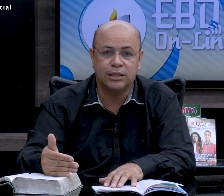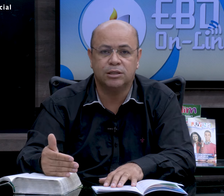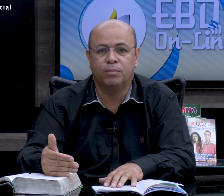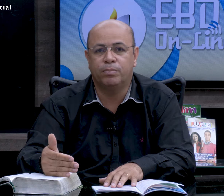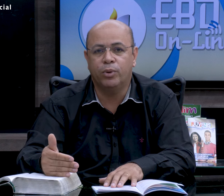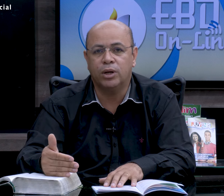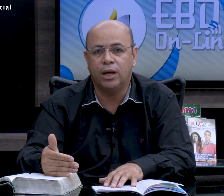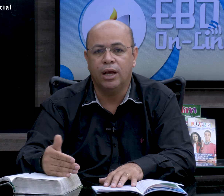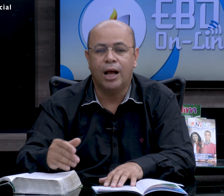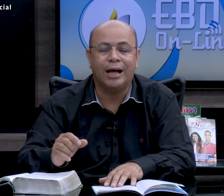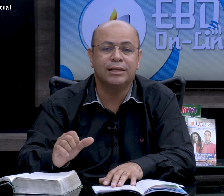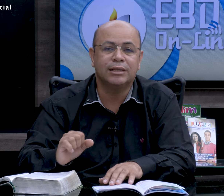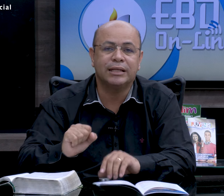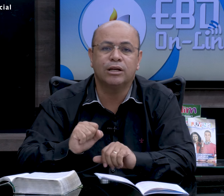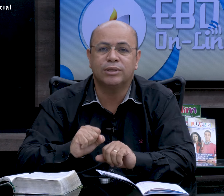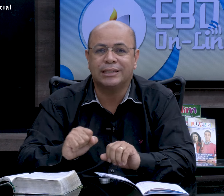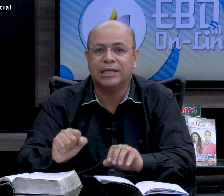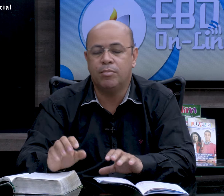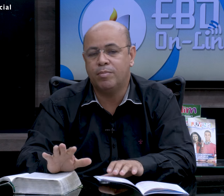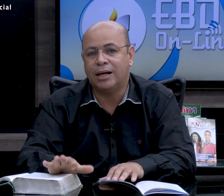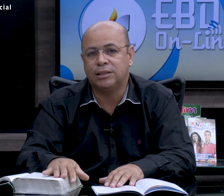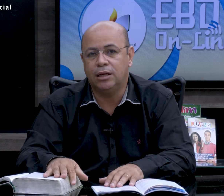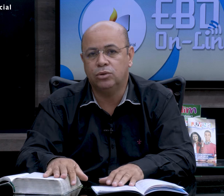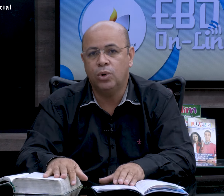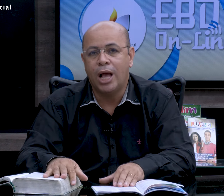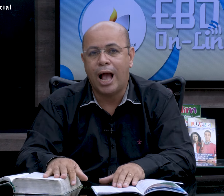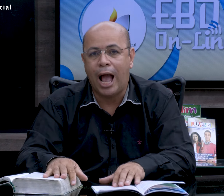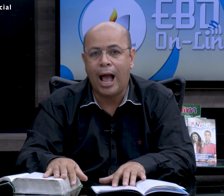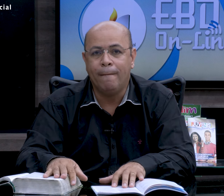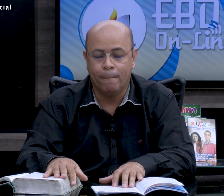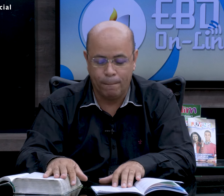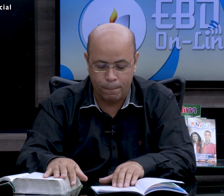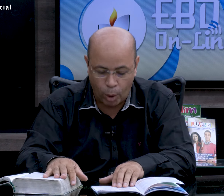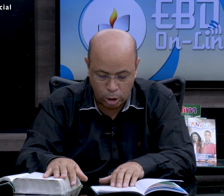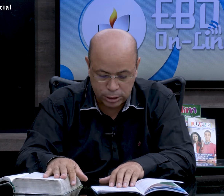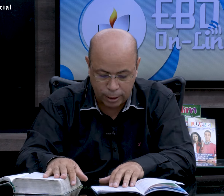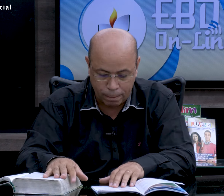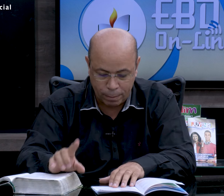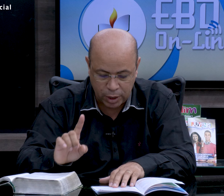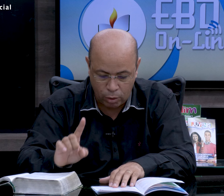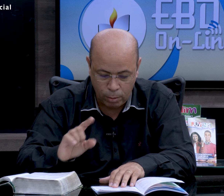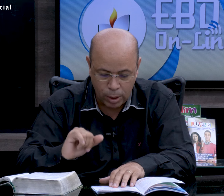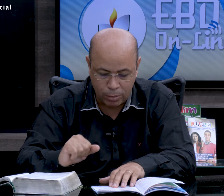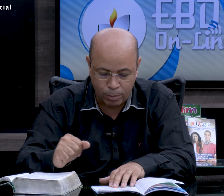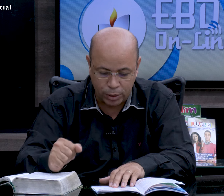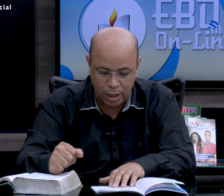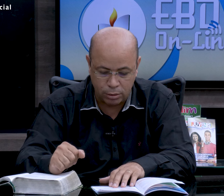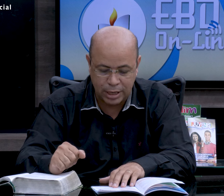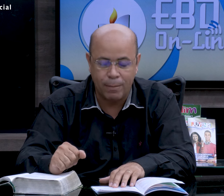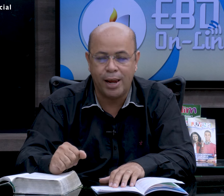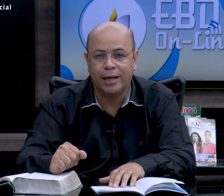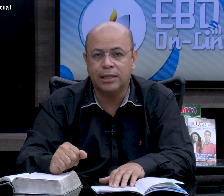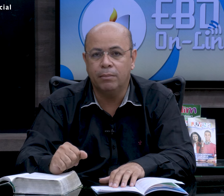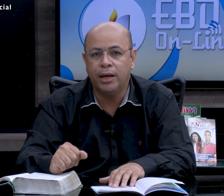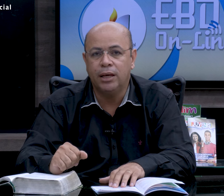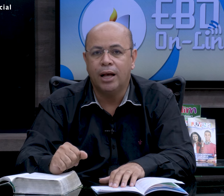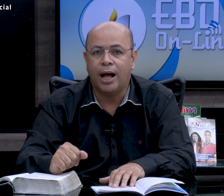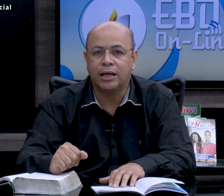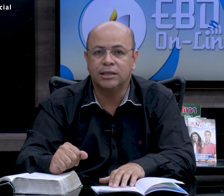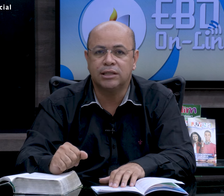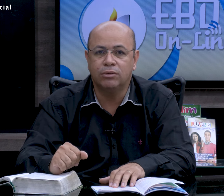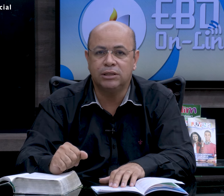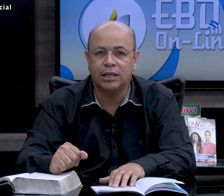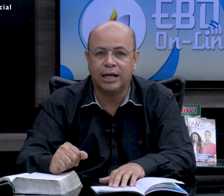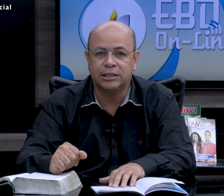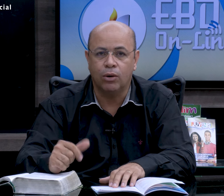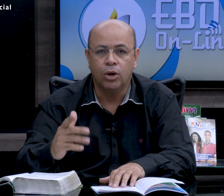difíceis por a tentação tá sempre batendo a porta então poderão trabalhar também